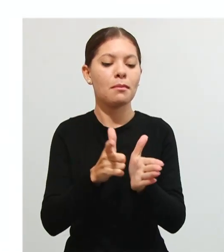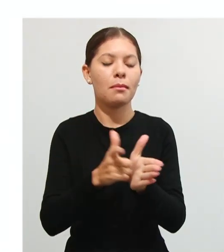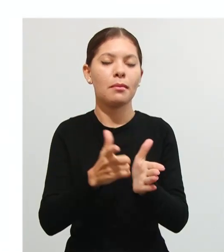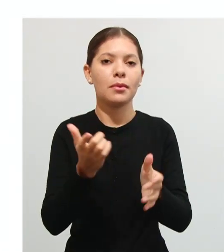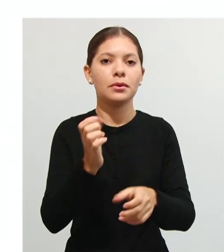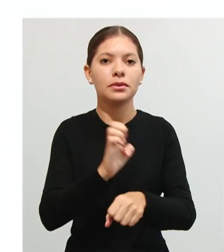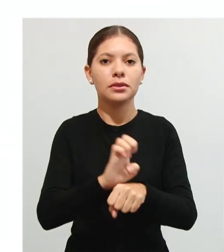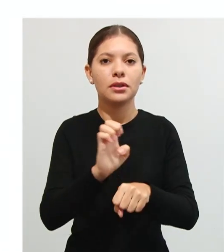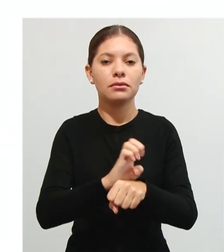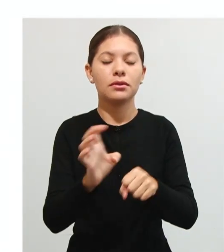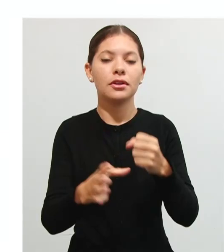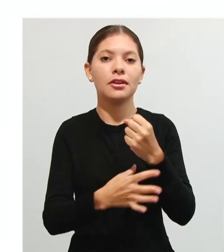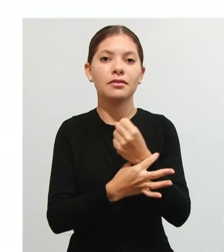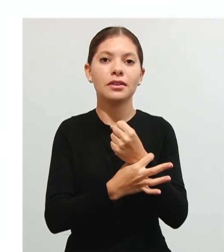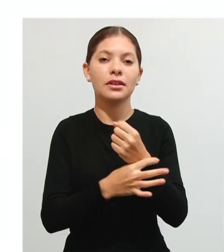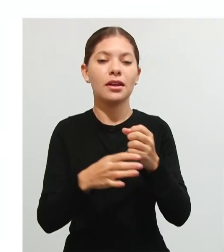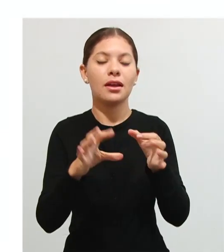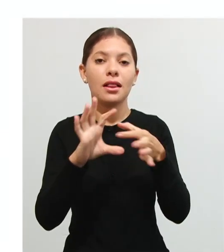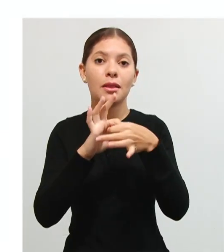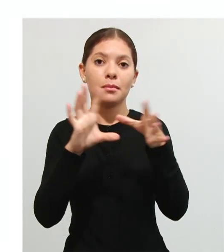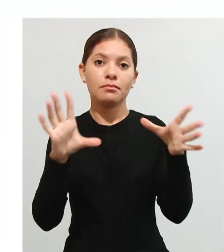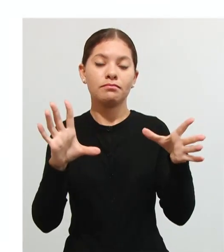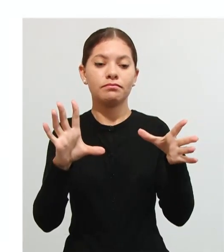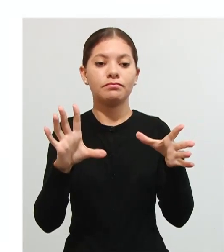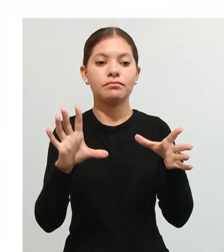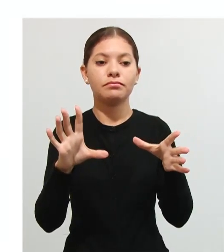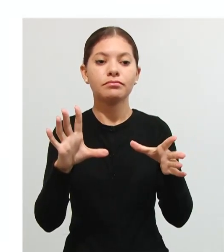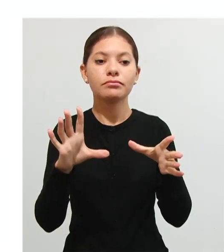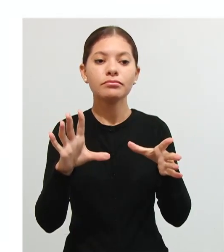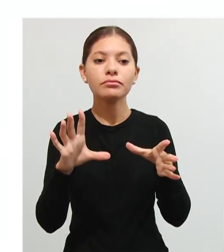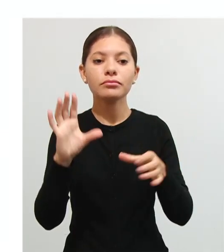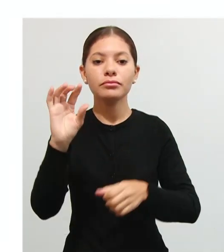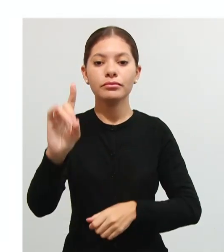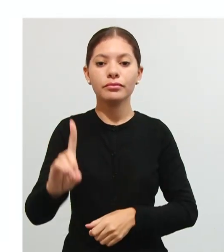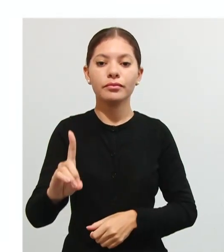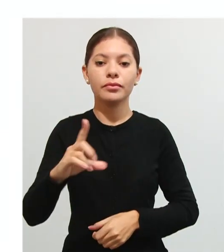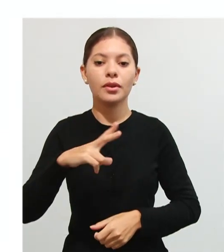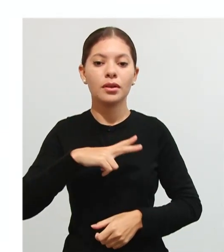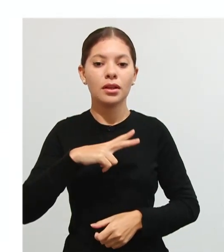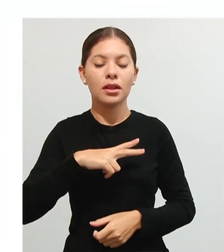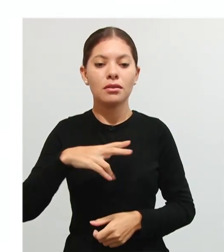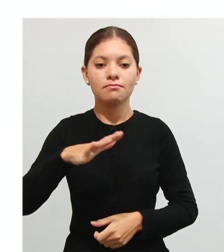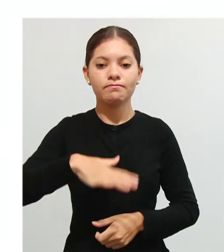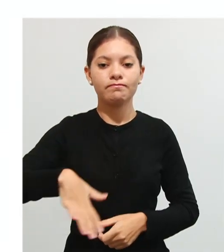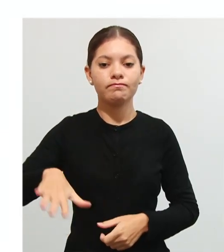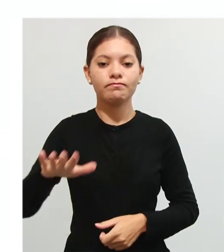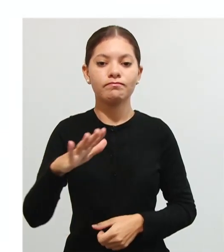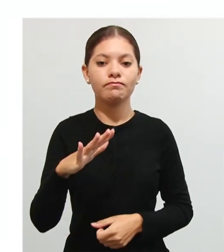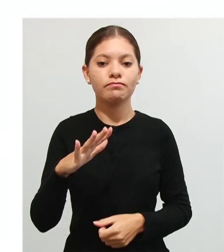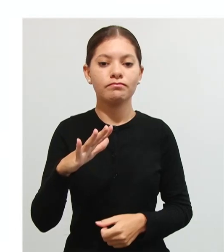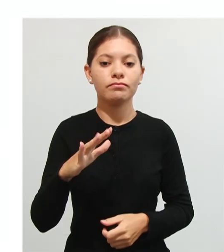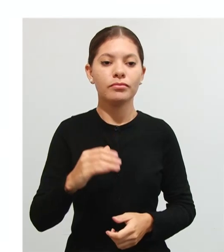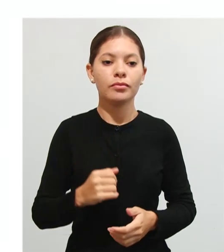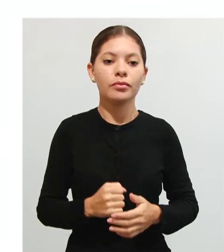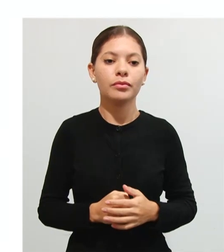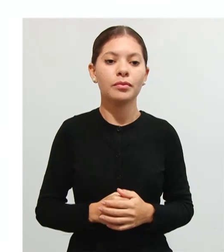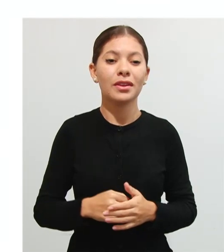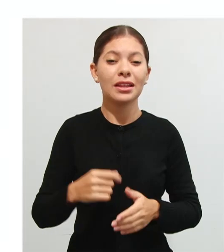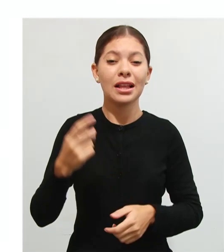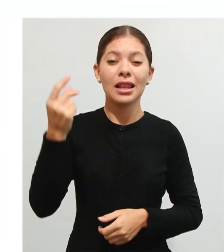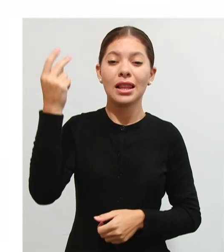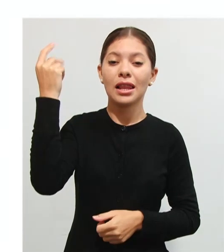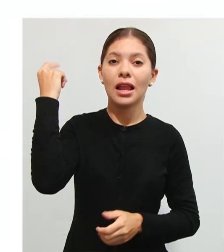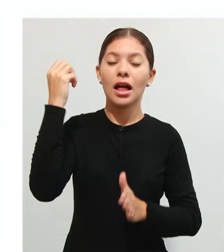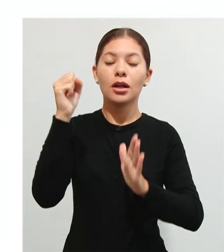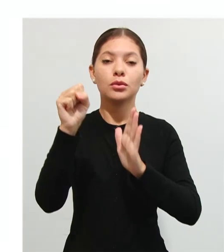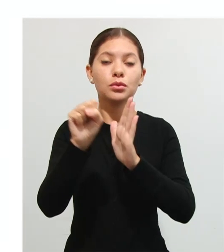liberdade de atuação no mercado e o direito à propriedade privada, caiu por terra. Caiu por terra ainda lá no início do